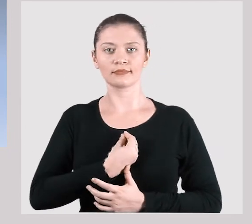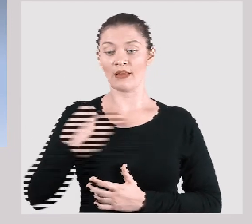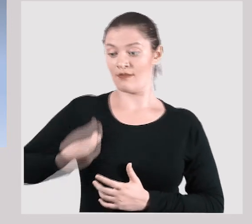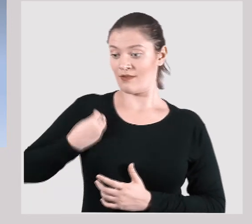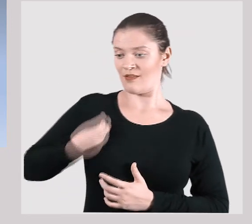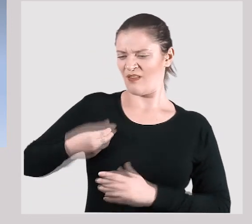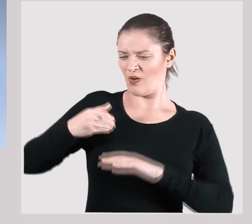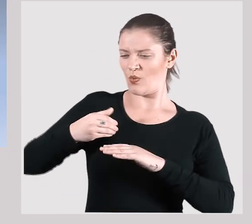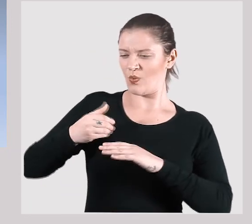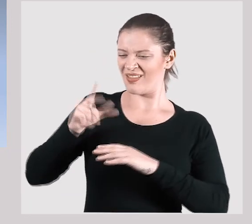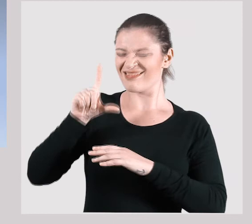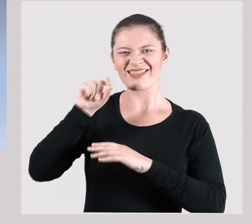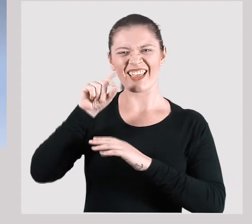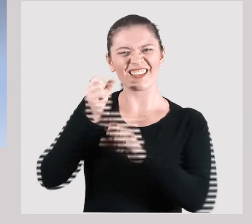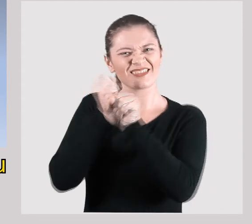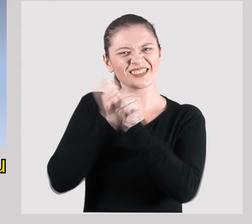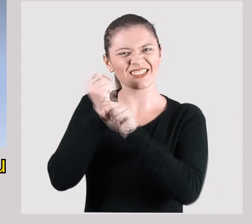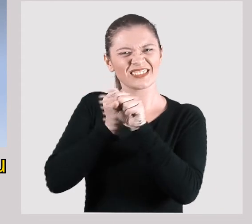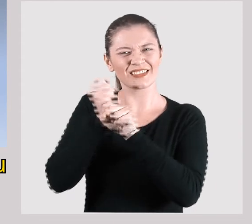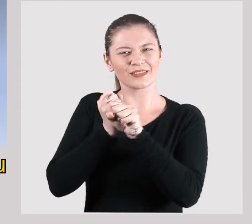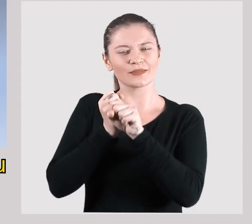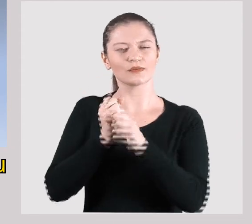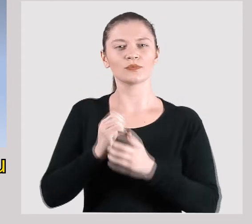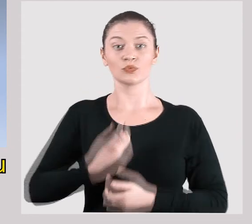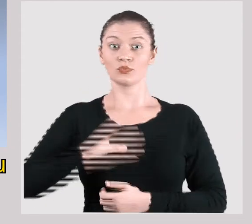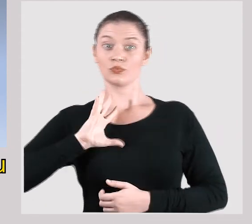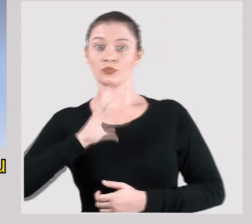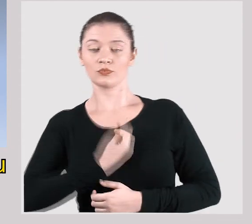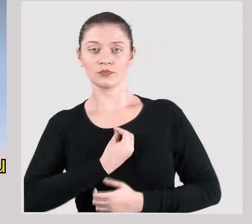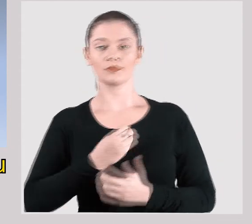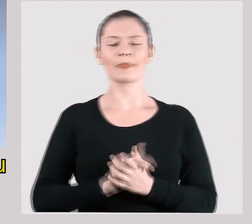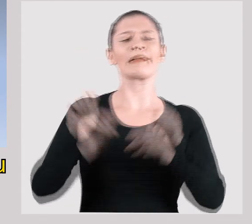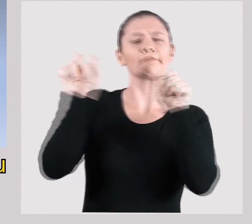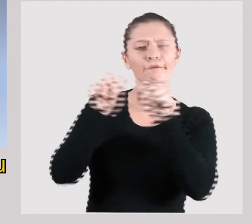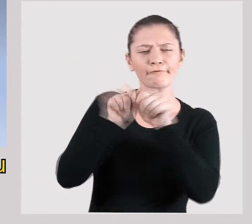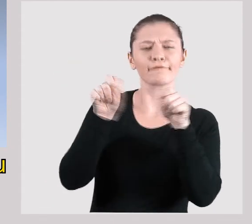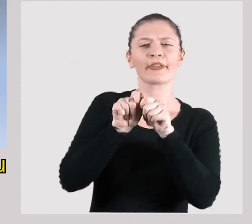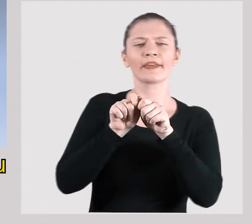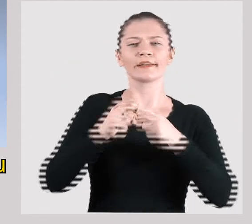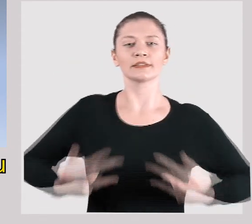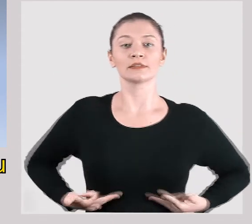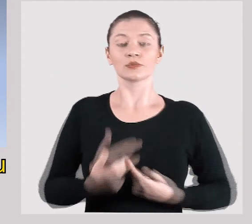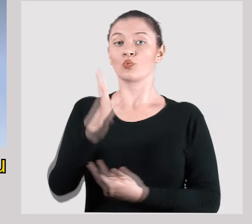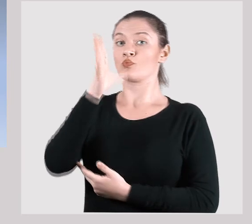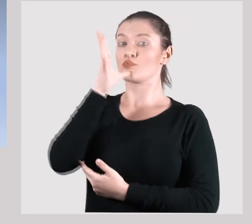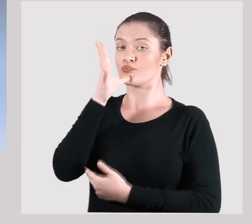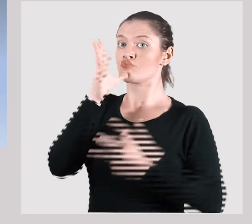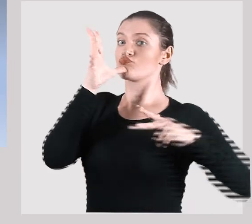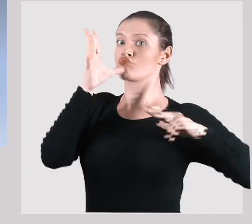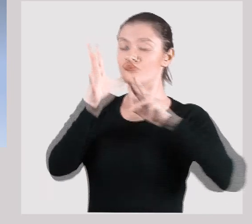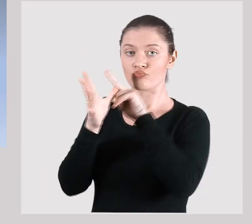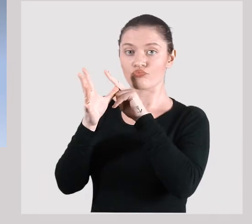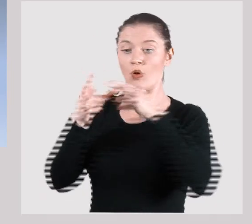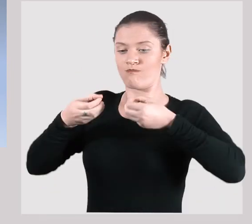10 anos ou 15 anos como transgênero. Ele fez a cirurgia, então ele amputou o pênis e os testículos, viveu